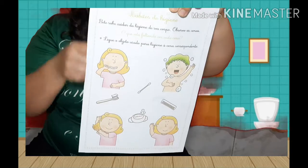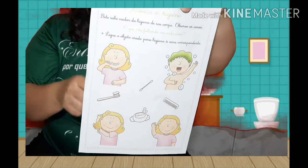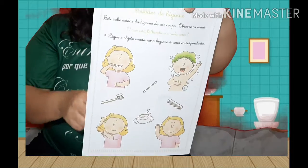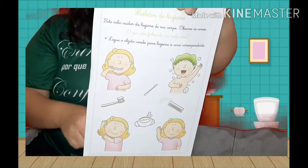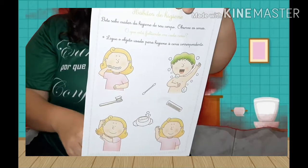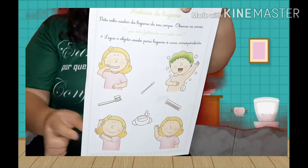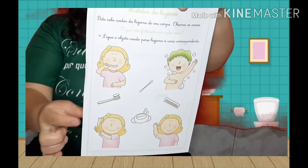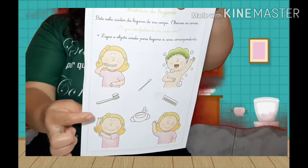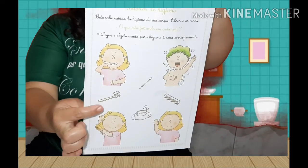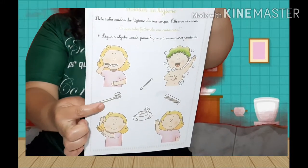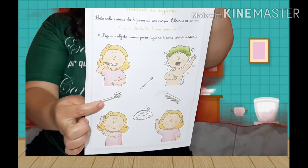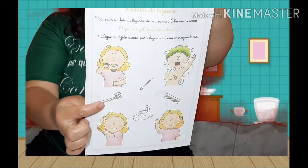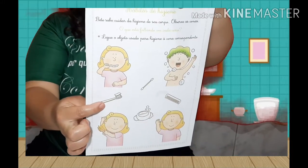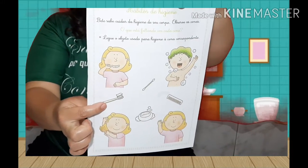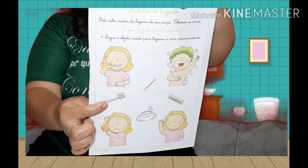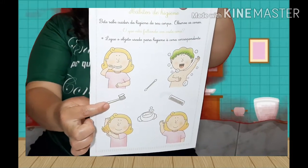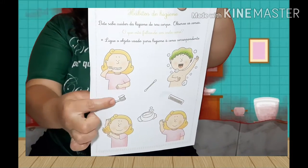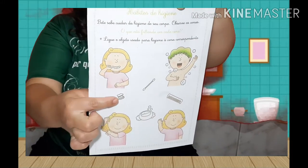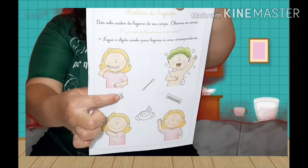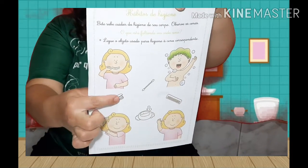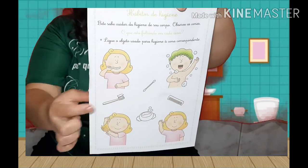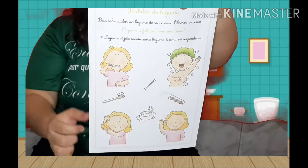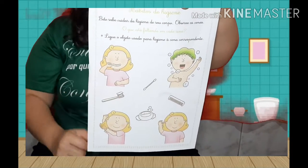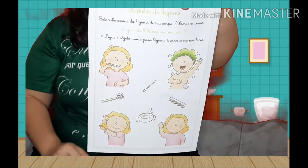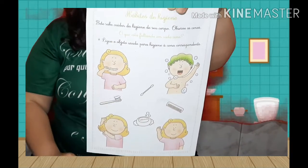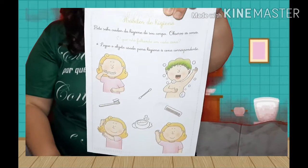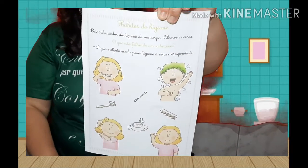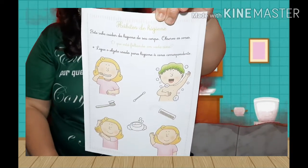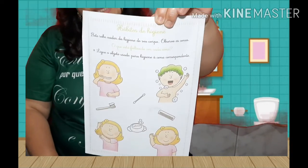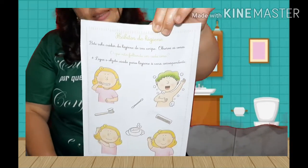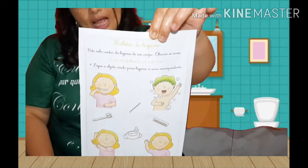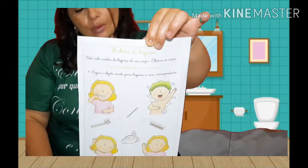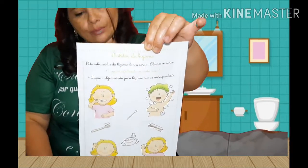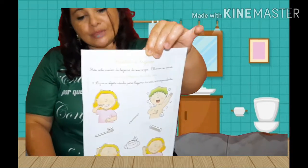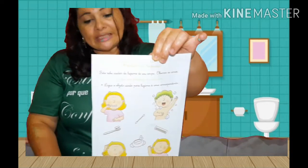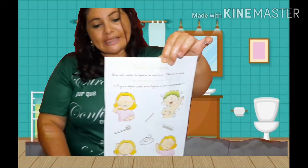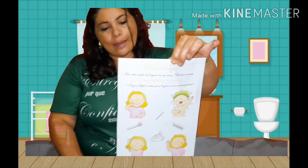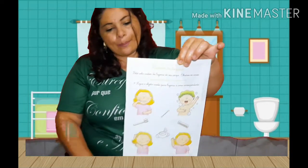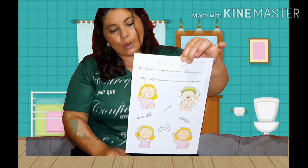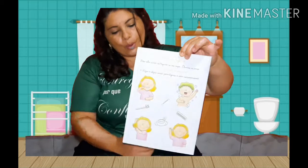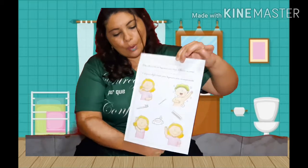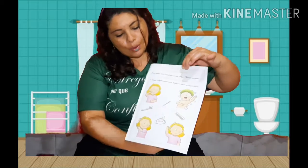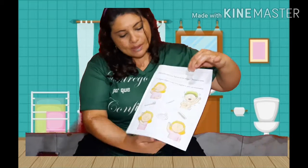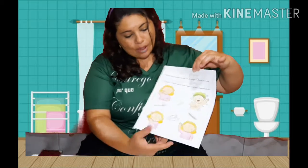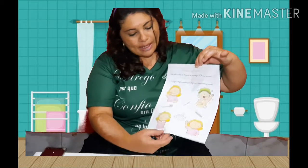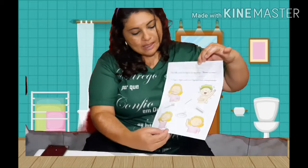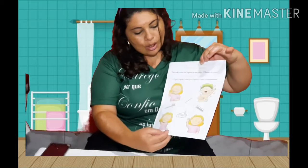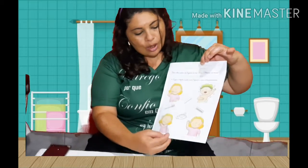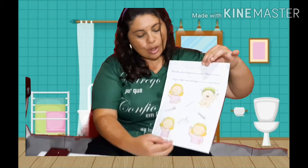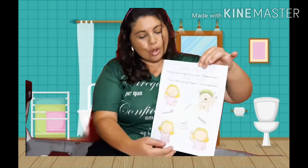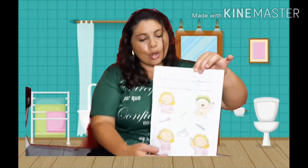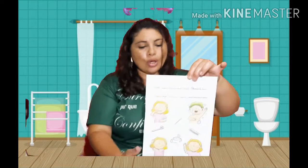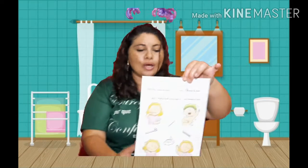os dentes. Então, ela precisa da escova com o creme dental. Depois, ó, é